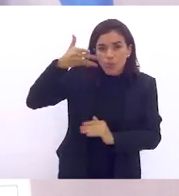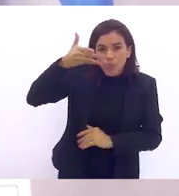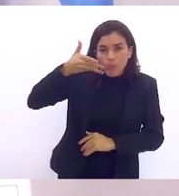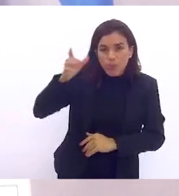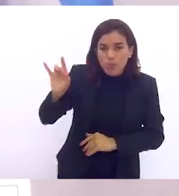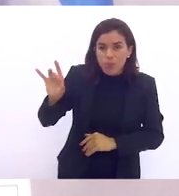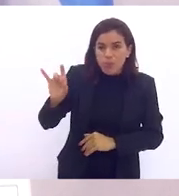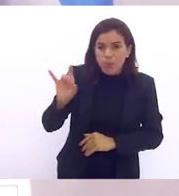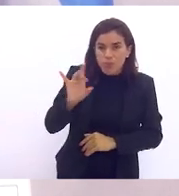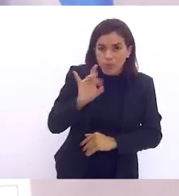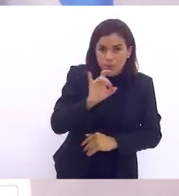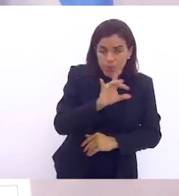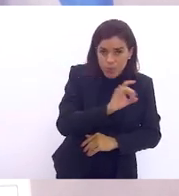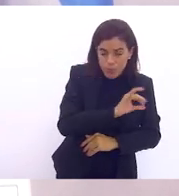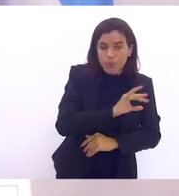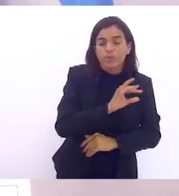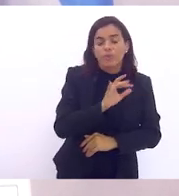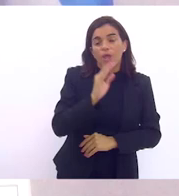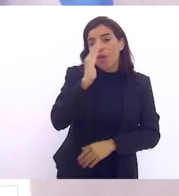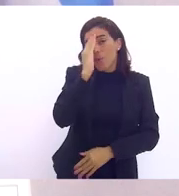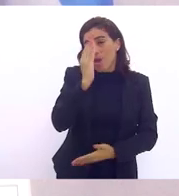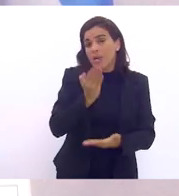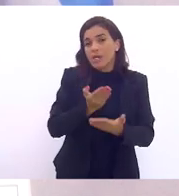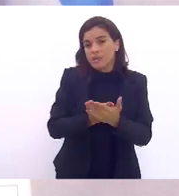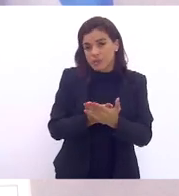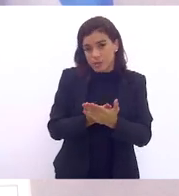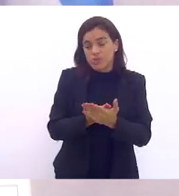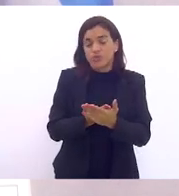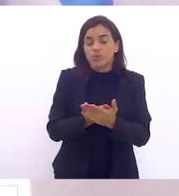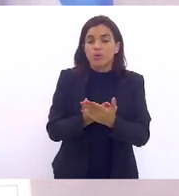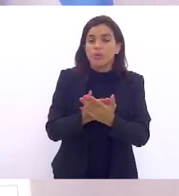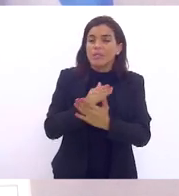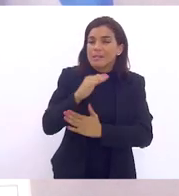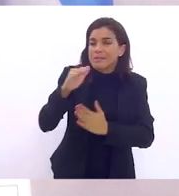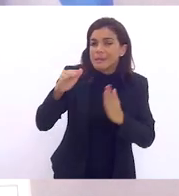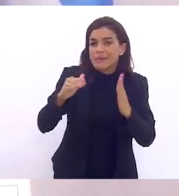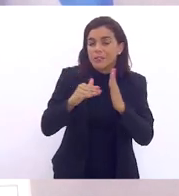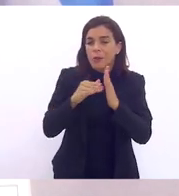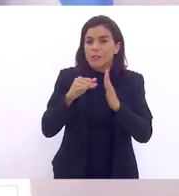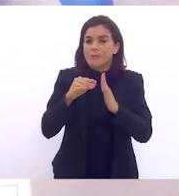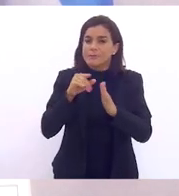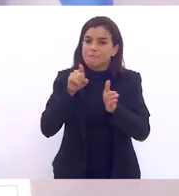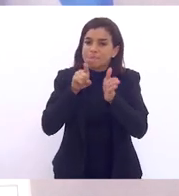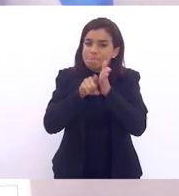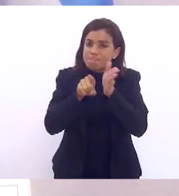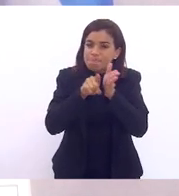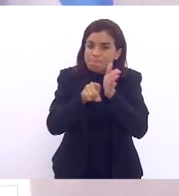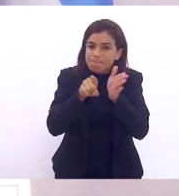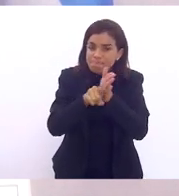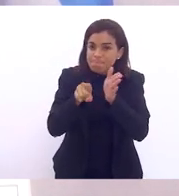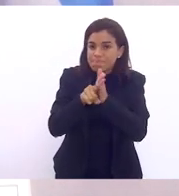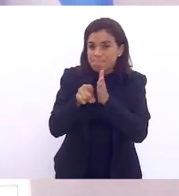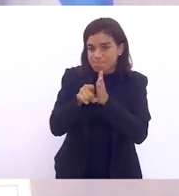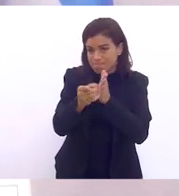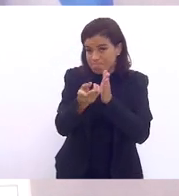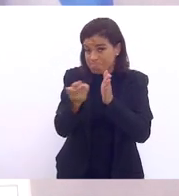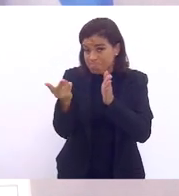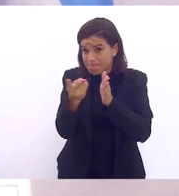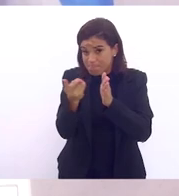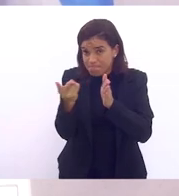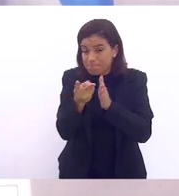por escrito creio que todos os questionamentos que vocês escutaram vamos aguardar aí